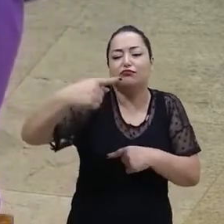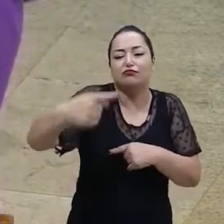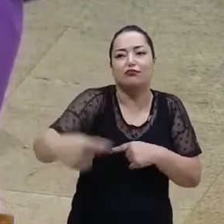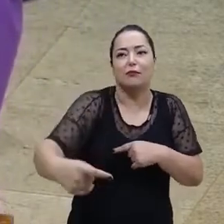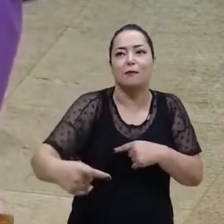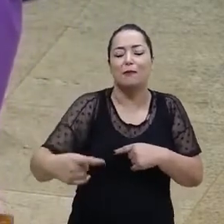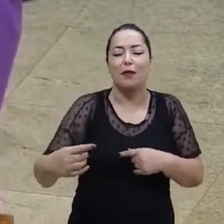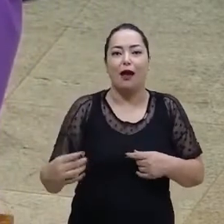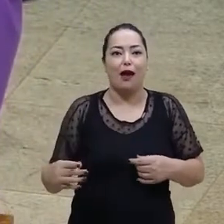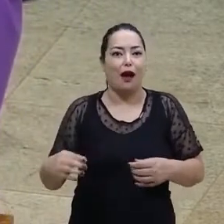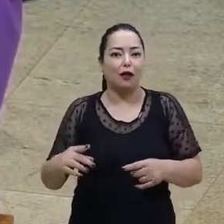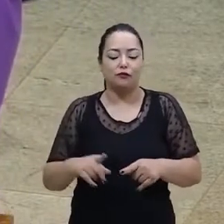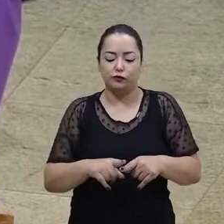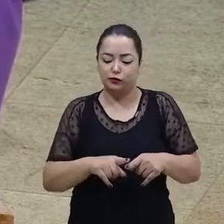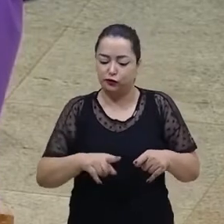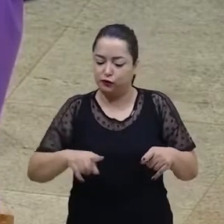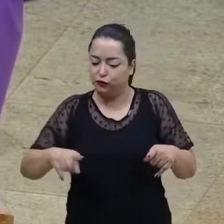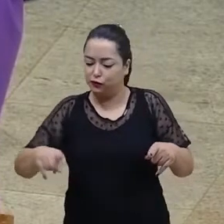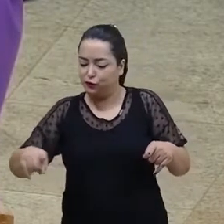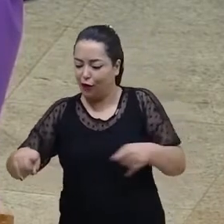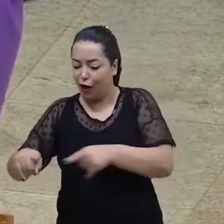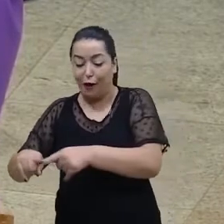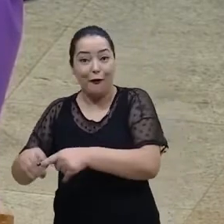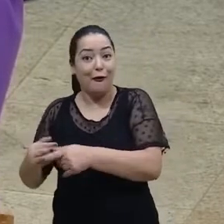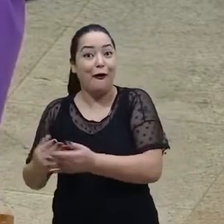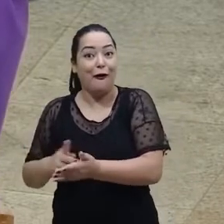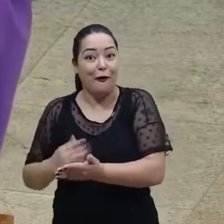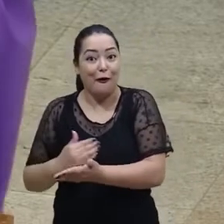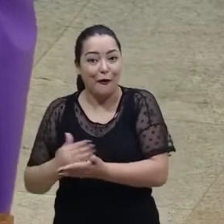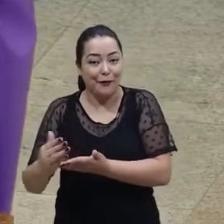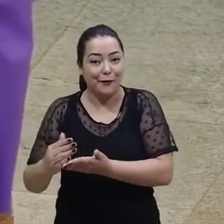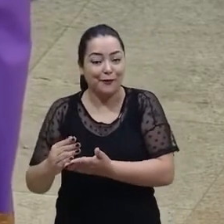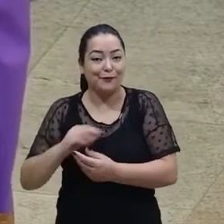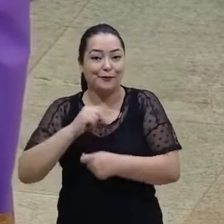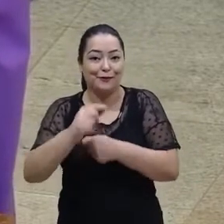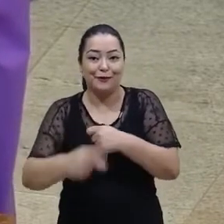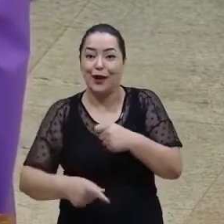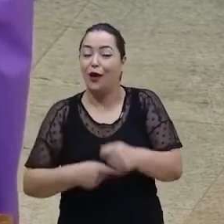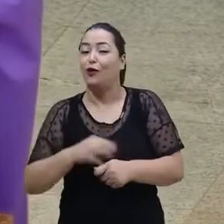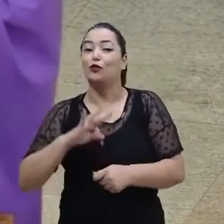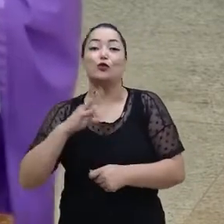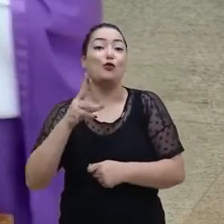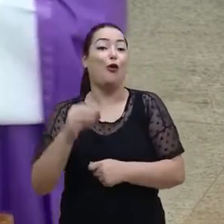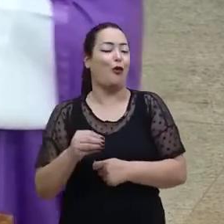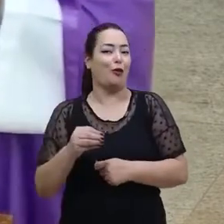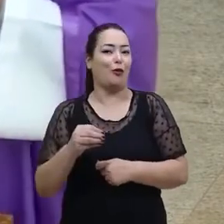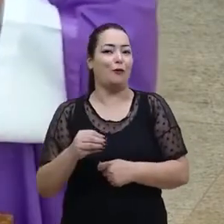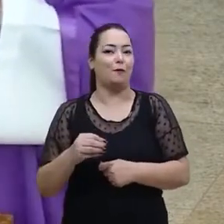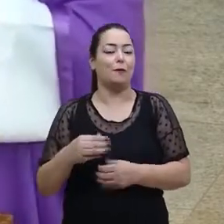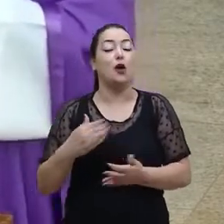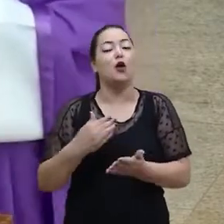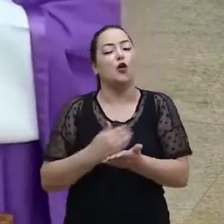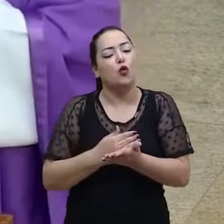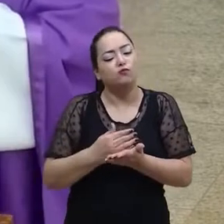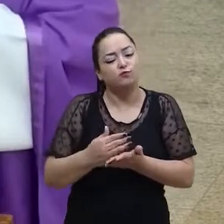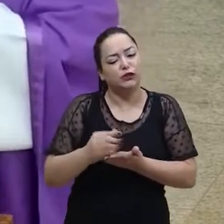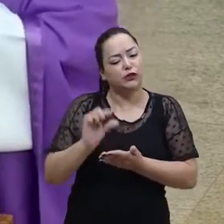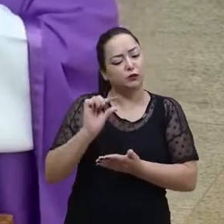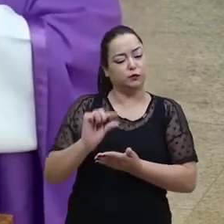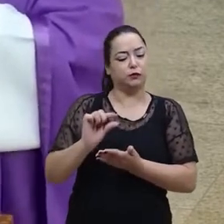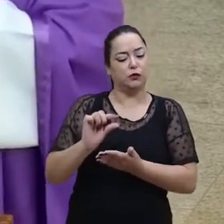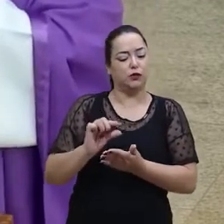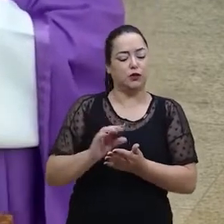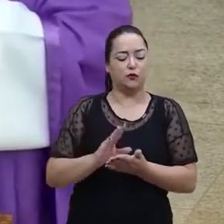outro um ótimo que maravilha que a senhora entendeu que é um